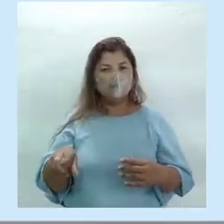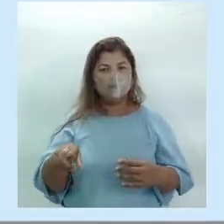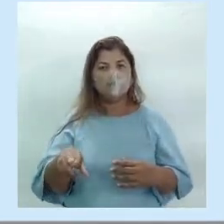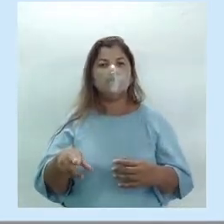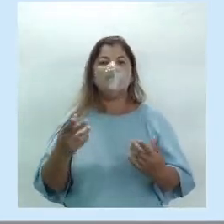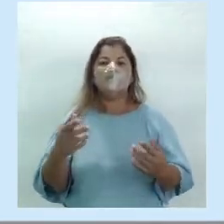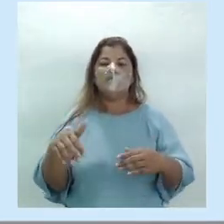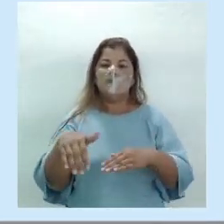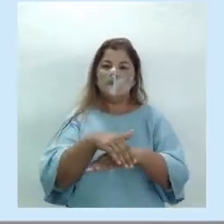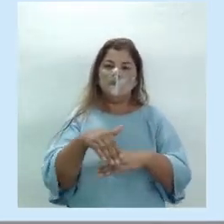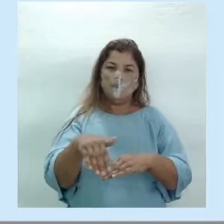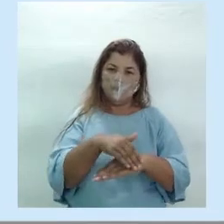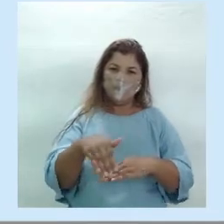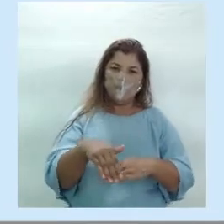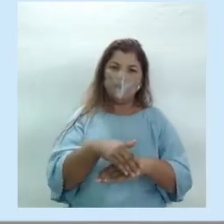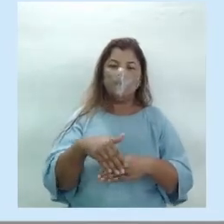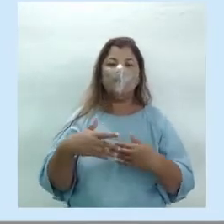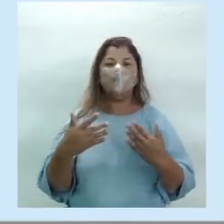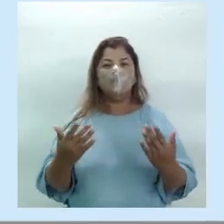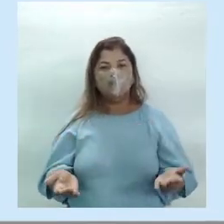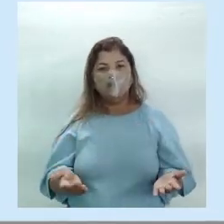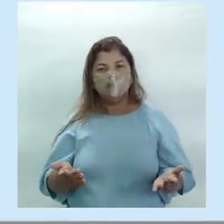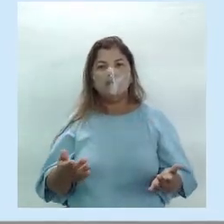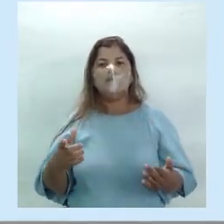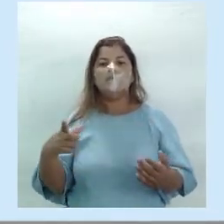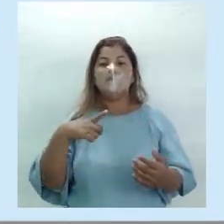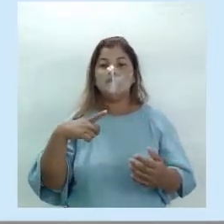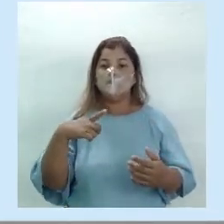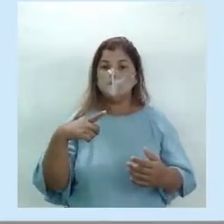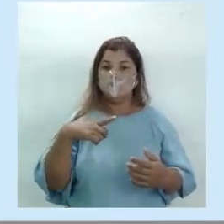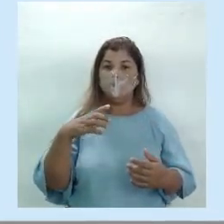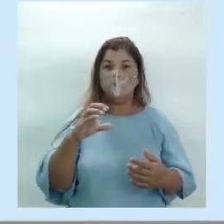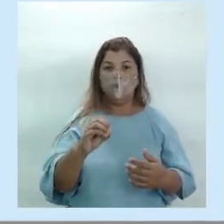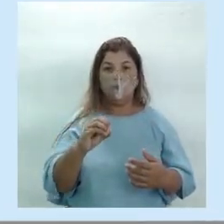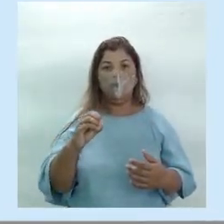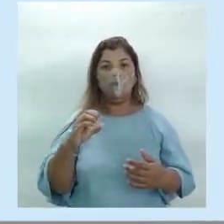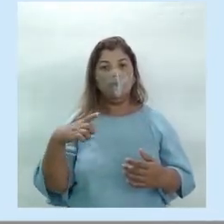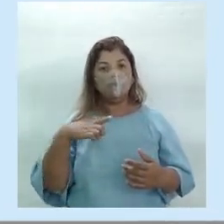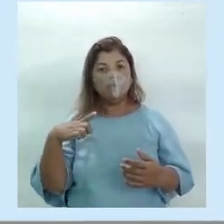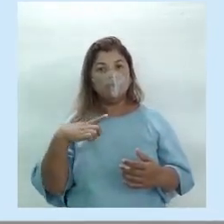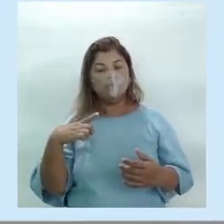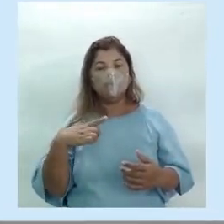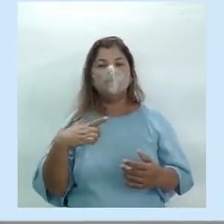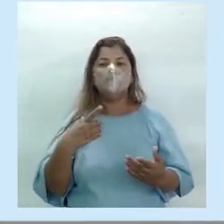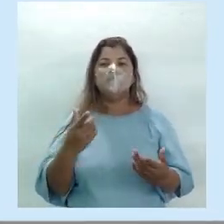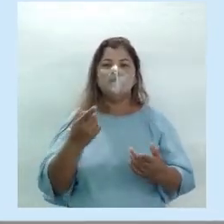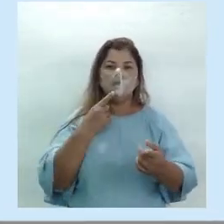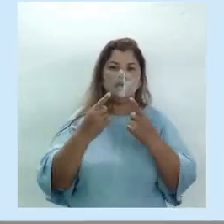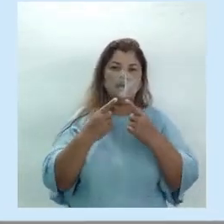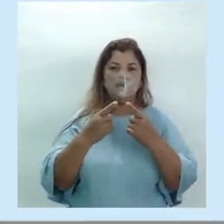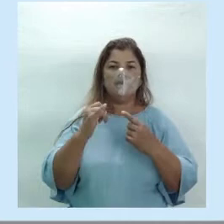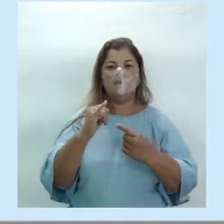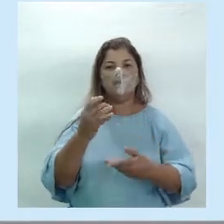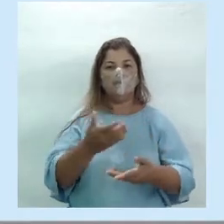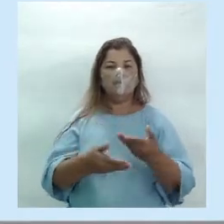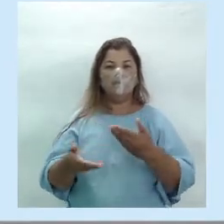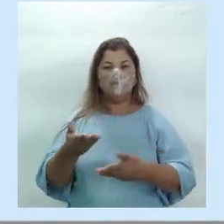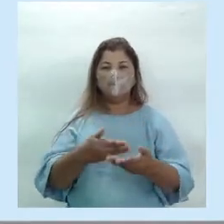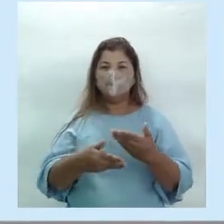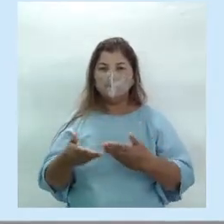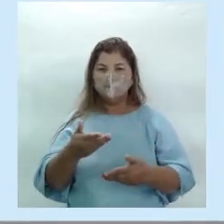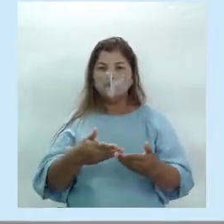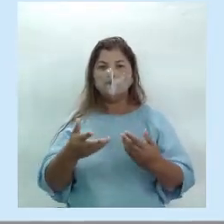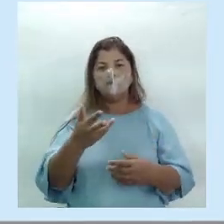em sua comunidade religiosa, na rua em que você mora. Então, a coexistência, essa